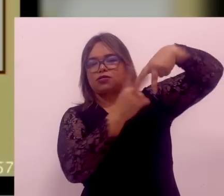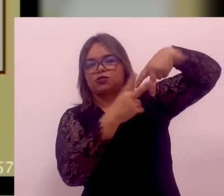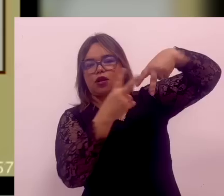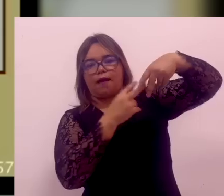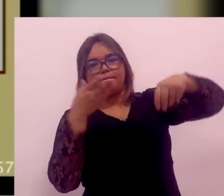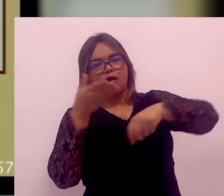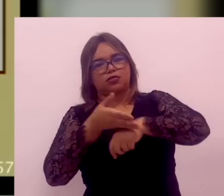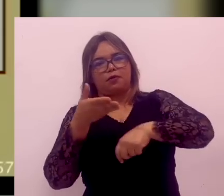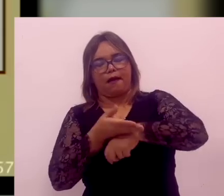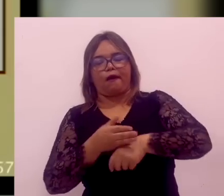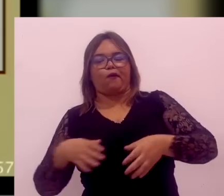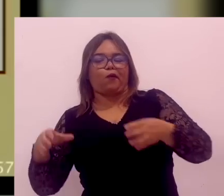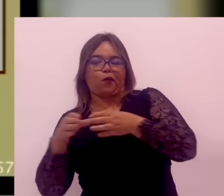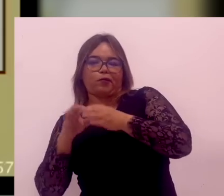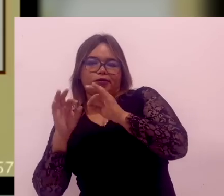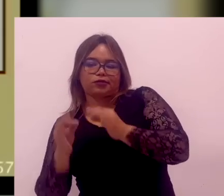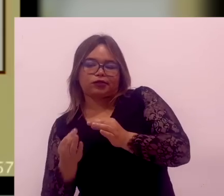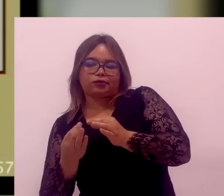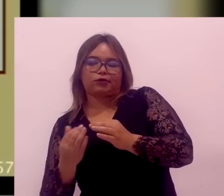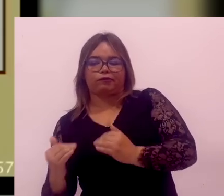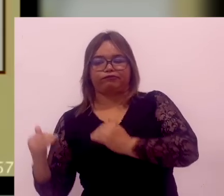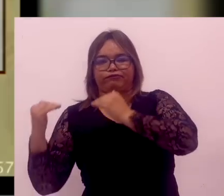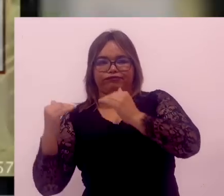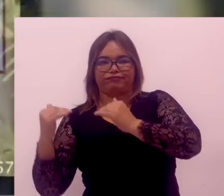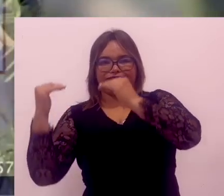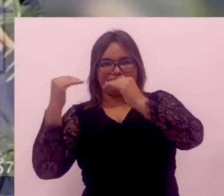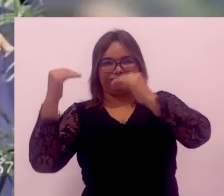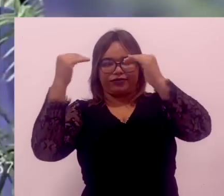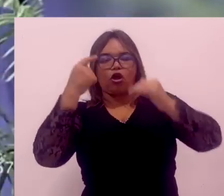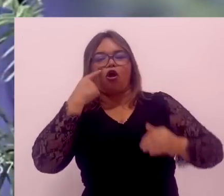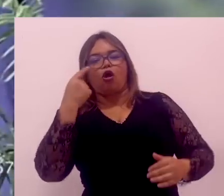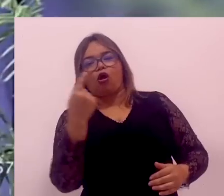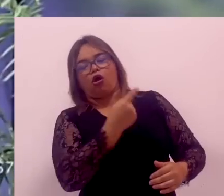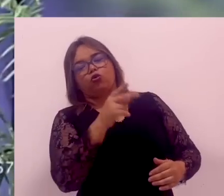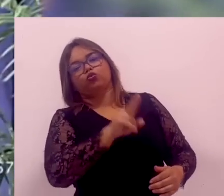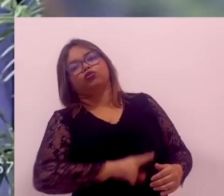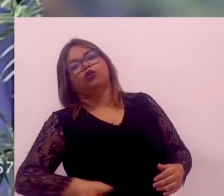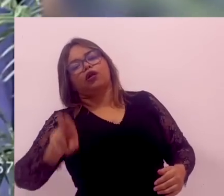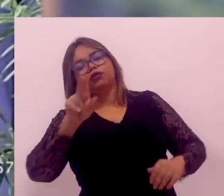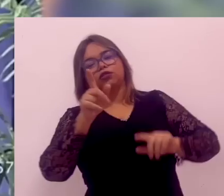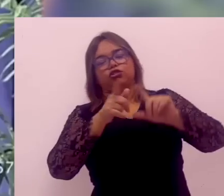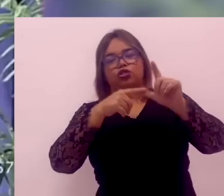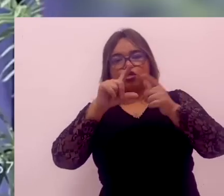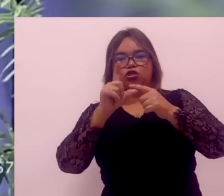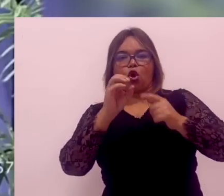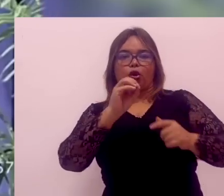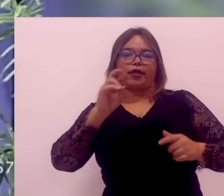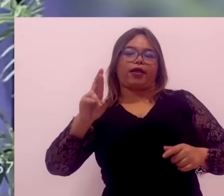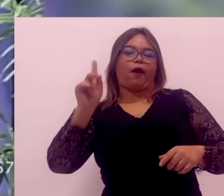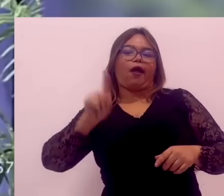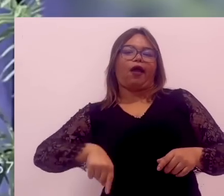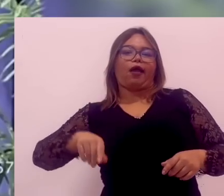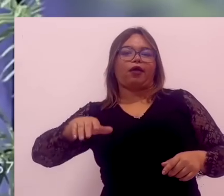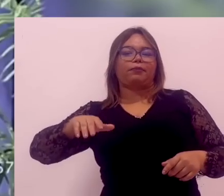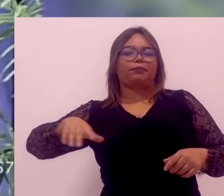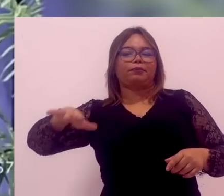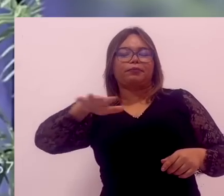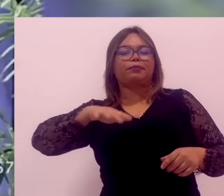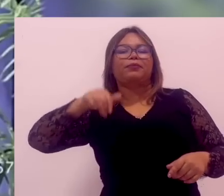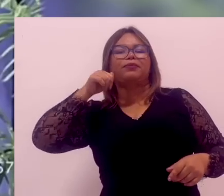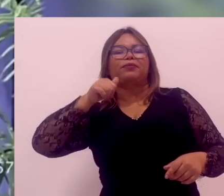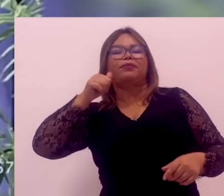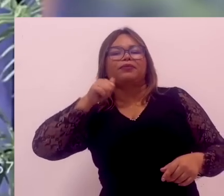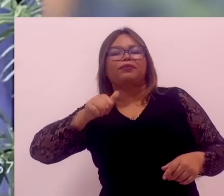Oriental, que é uma maçonaria feminina, mas ela é administrada por maçons homens. A maçonaria é geralmente